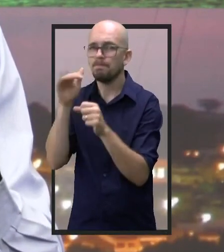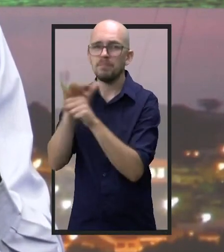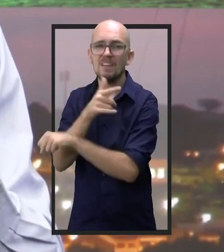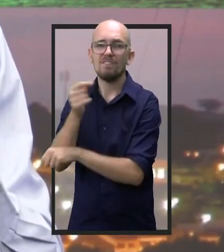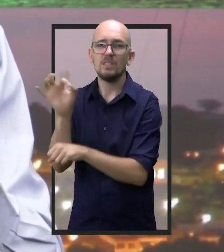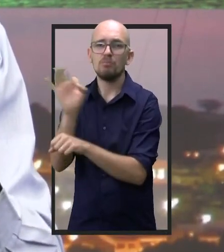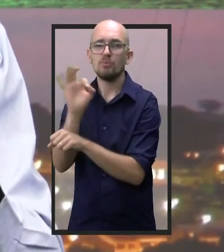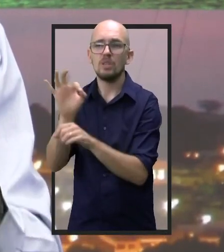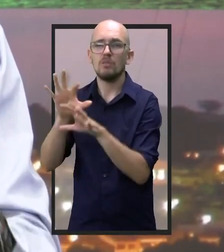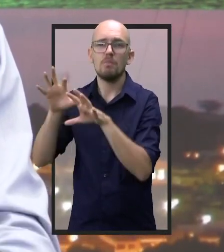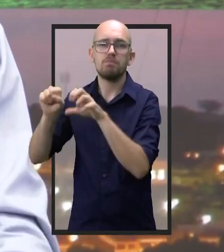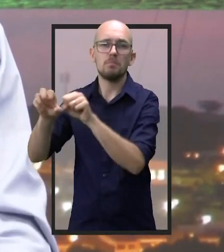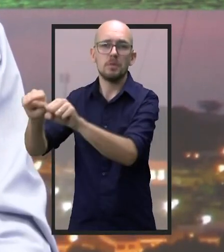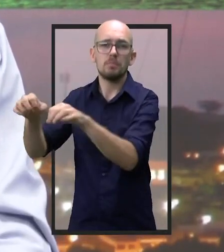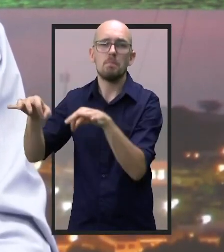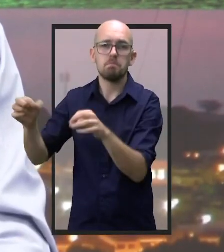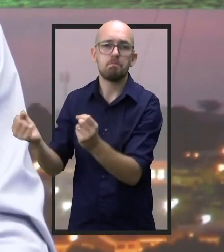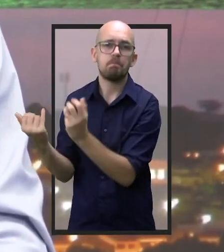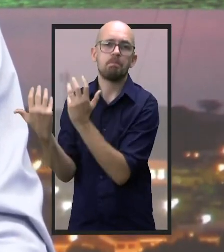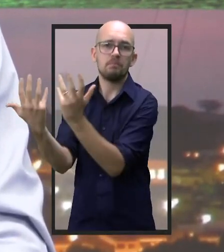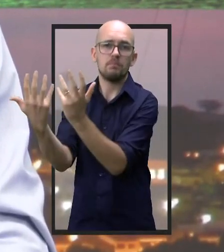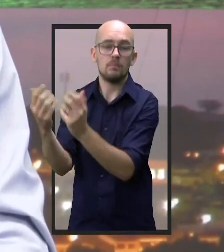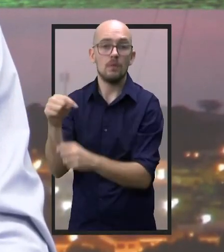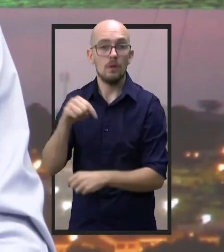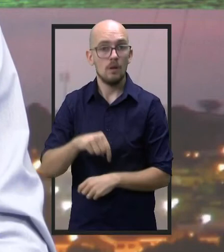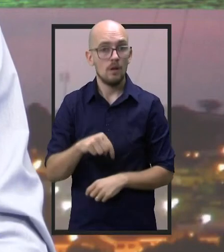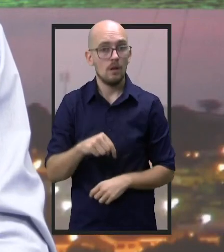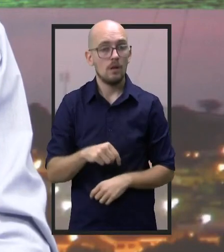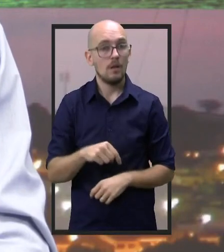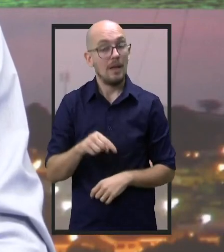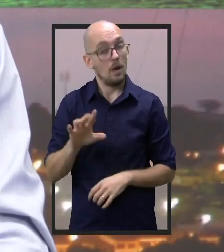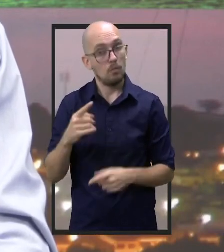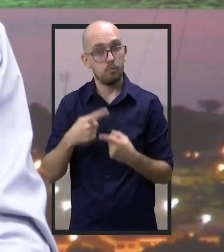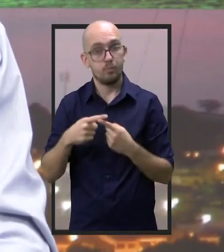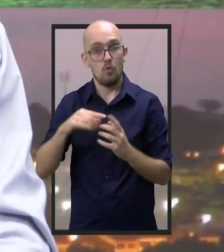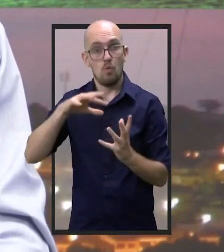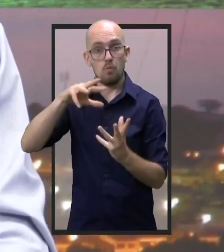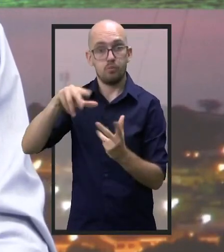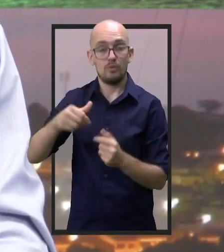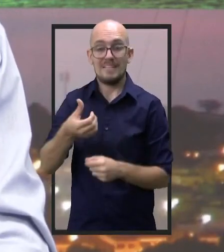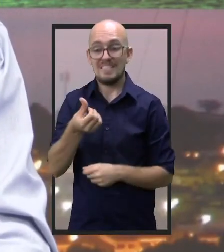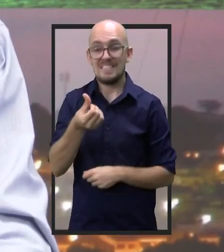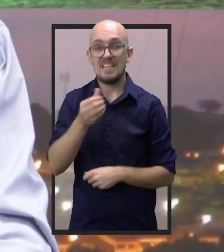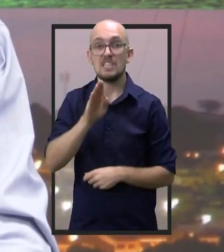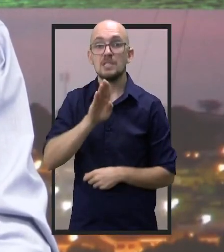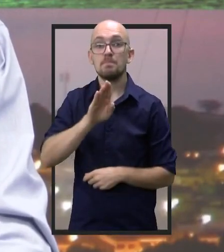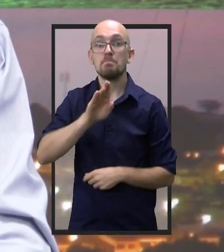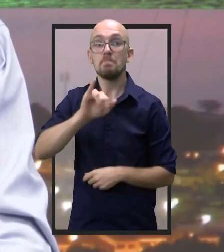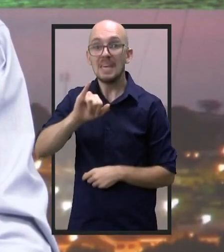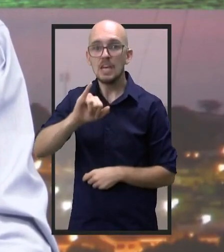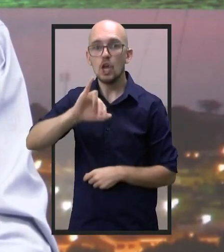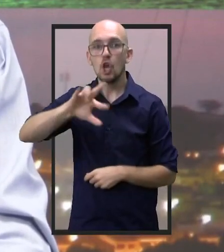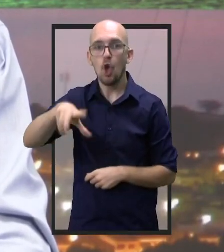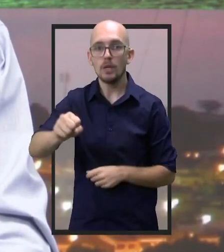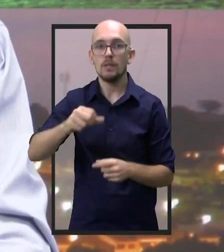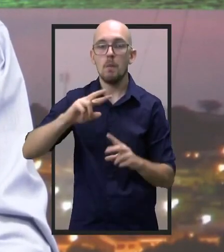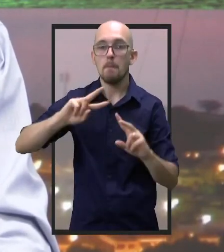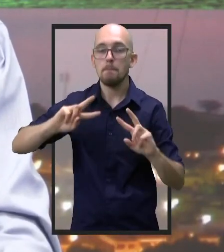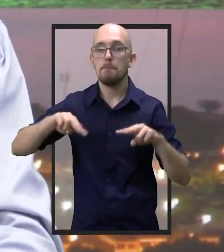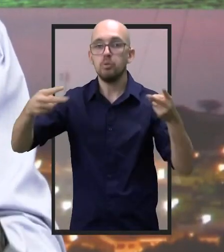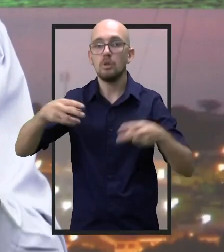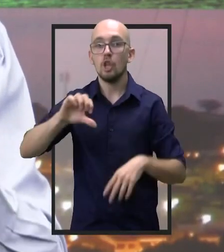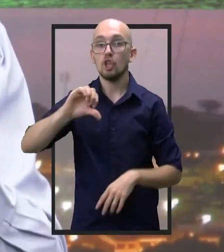essa limitação. O mundo até 2050 vai crescer de 6 bilhões de pessoas para 9 bilhões de